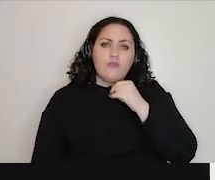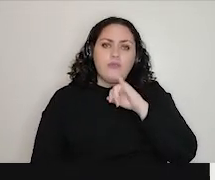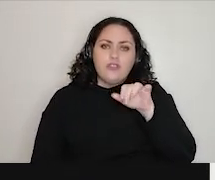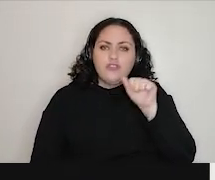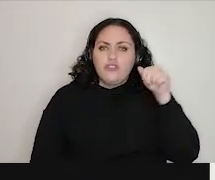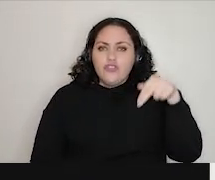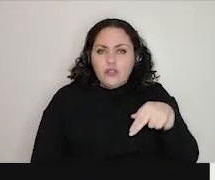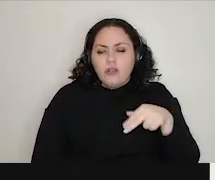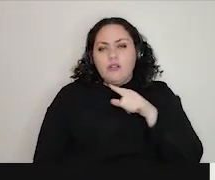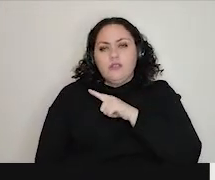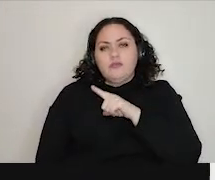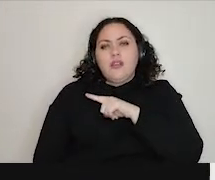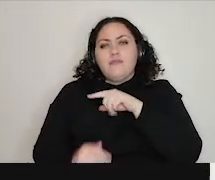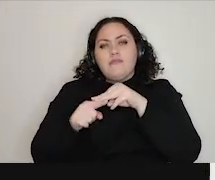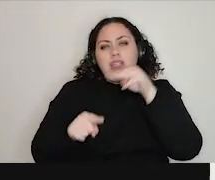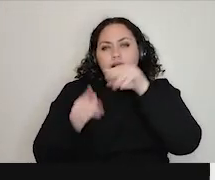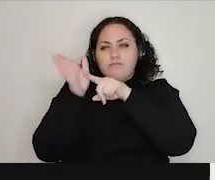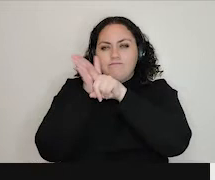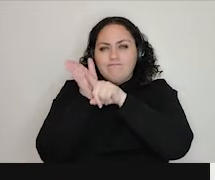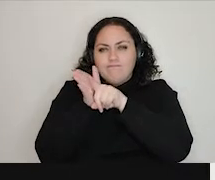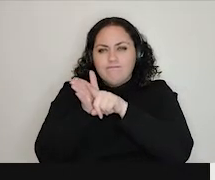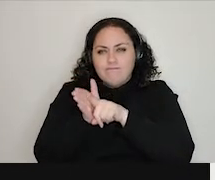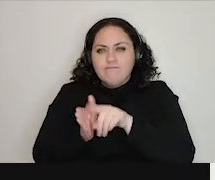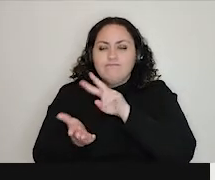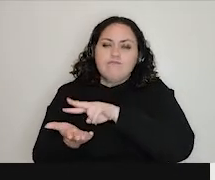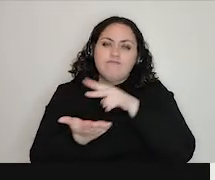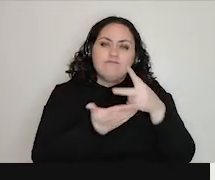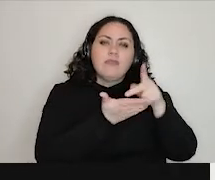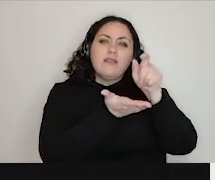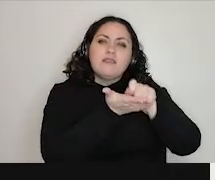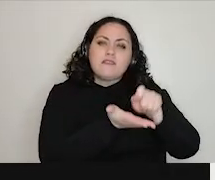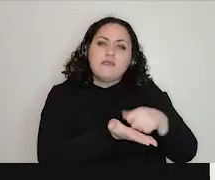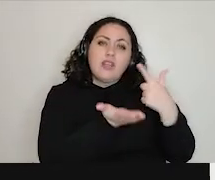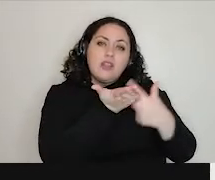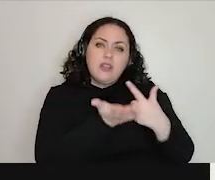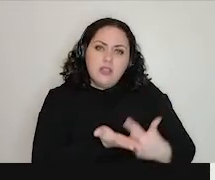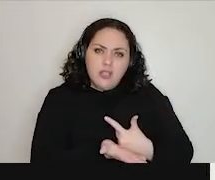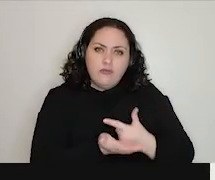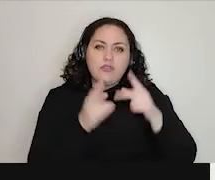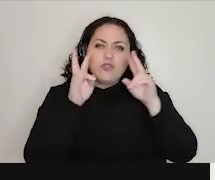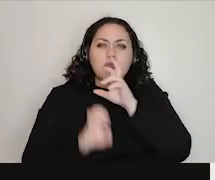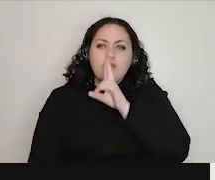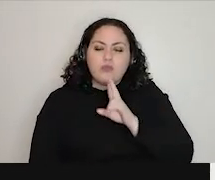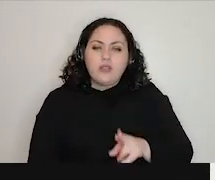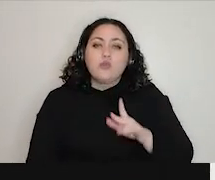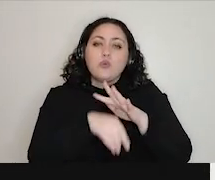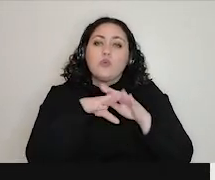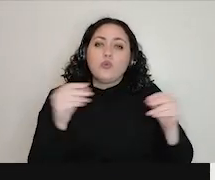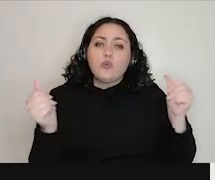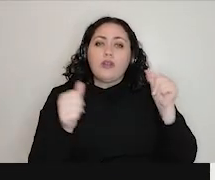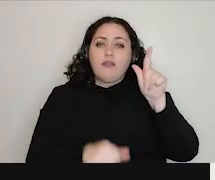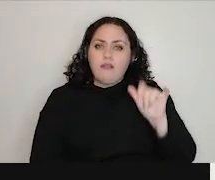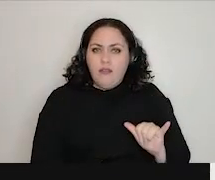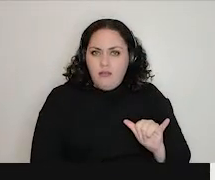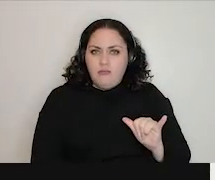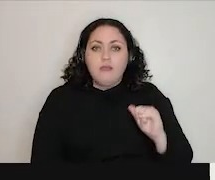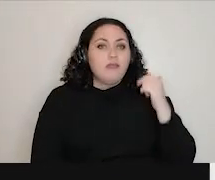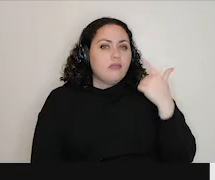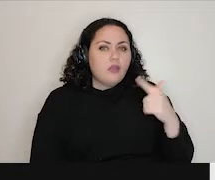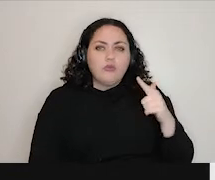os resultados da dissertação de mestrado dele, que se chama Cura Gay. Não a cura para o que não é doença.